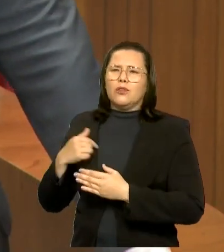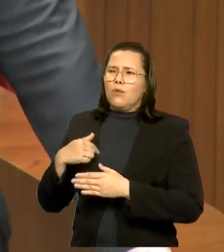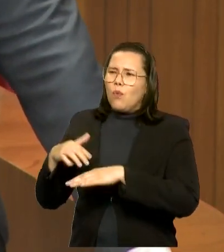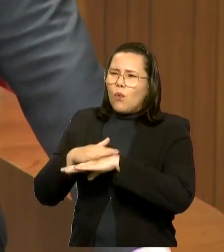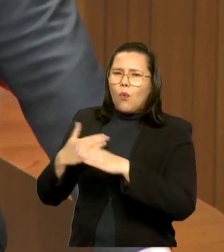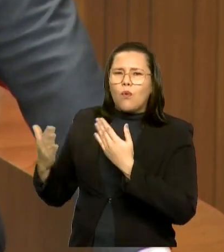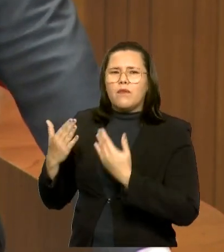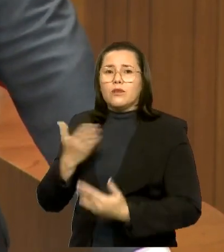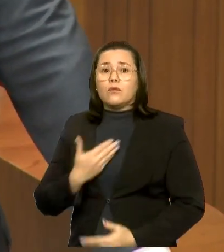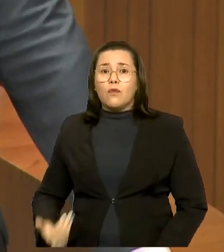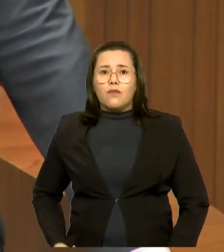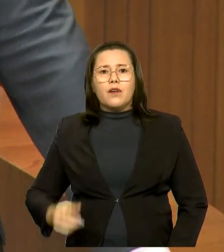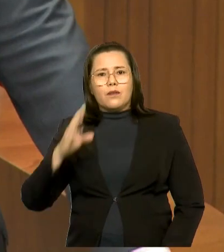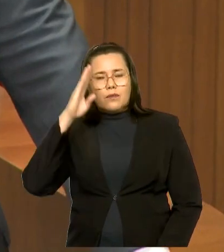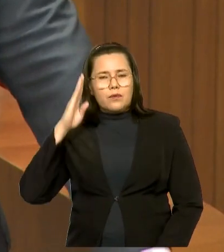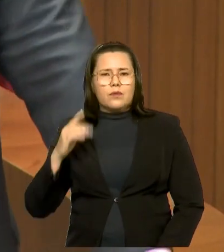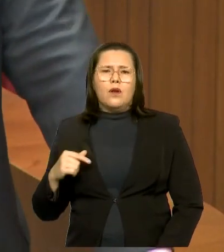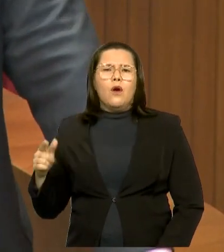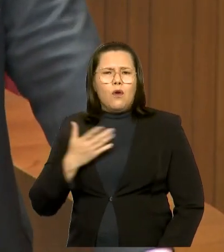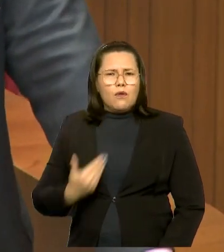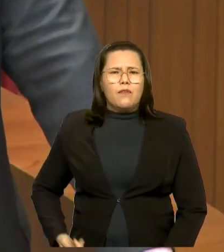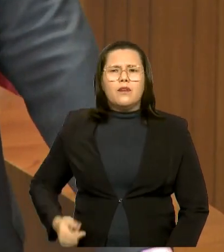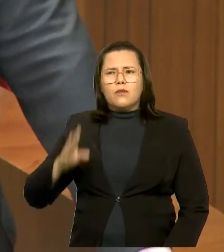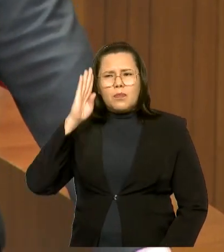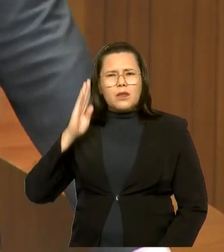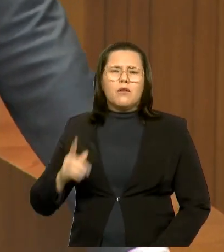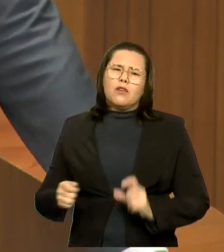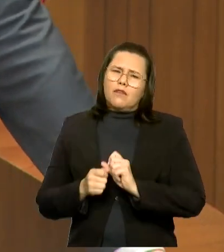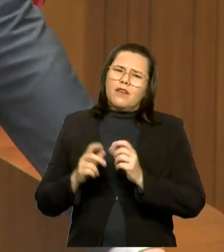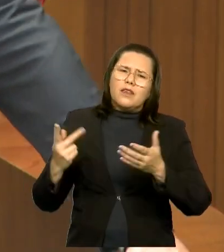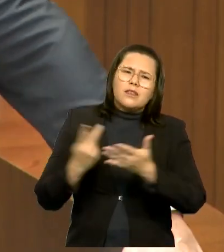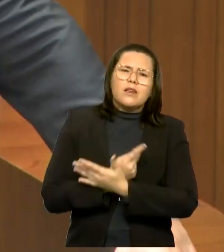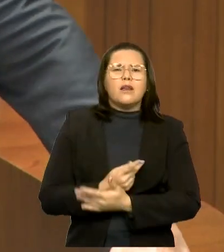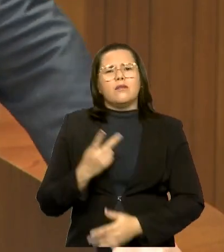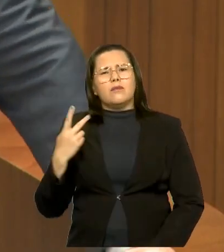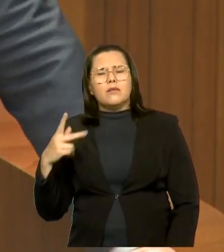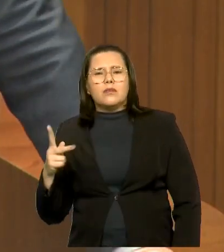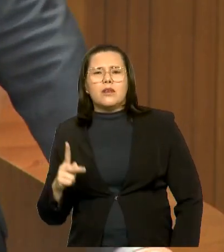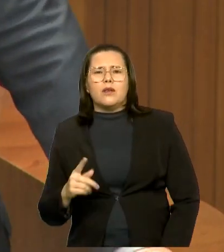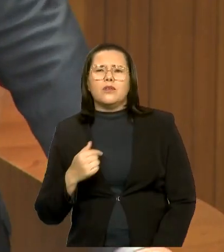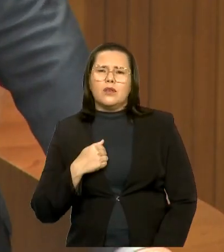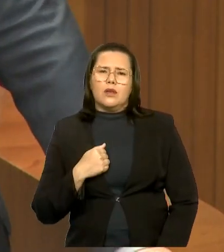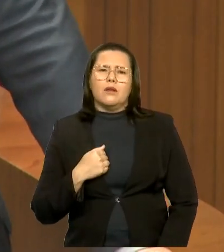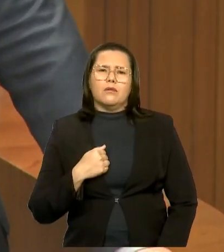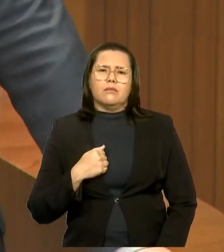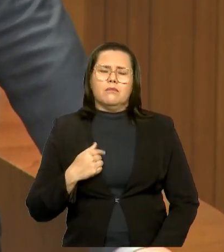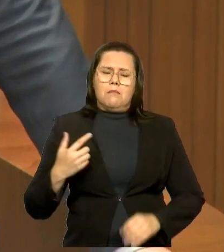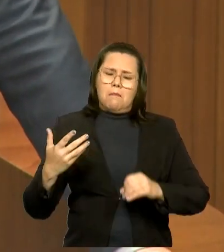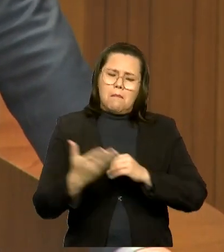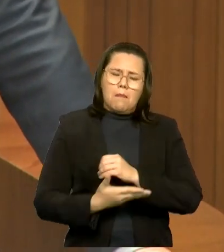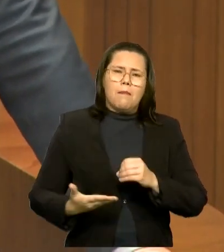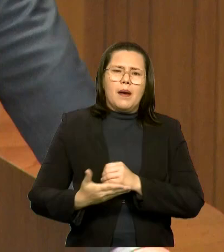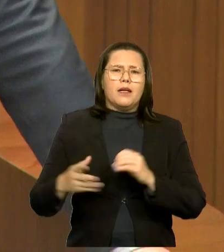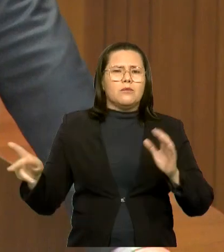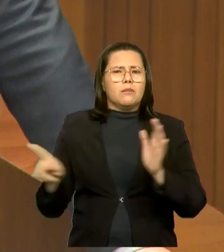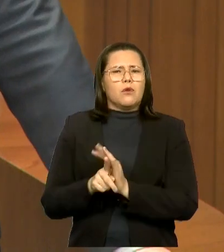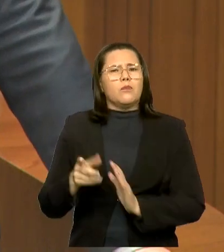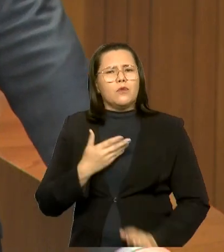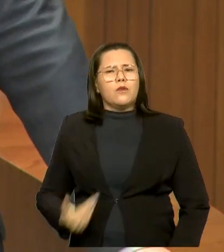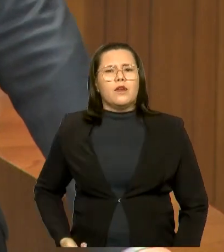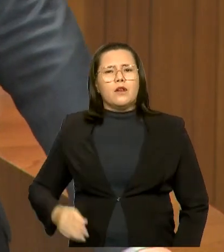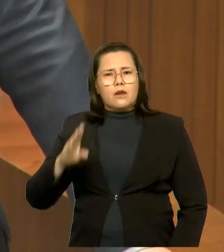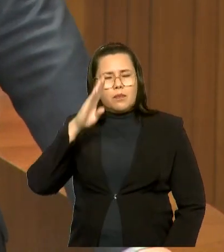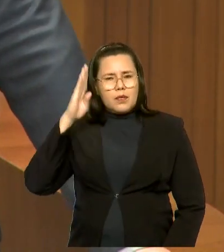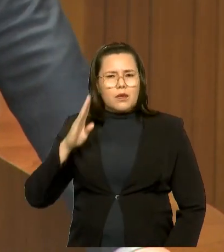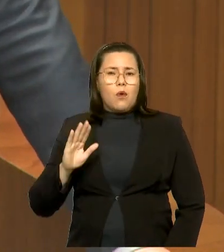que erra, comete seus erros, e cabe a nós, que fazemos parte da sua base, da base do governo, levar esses erros ao